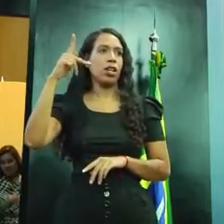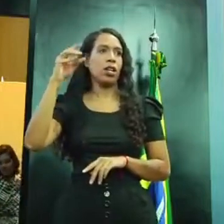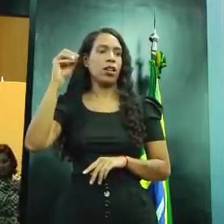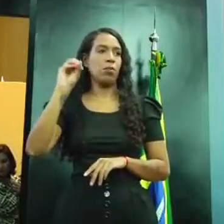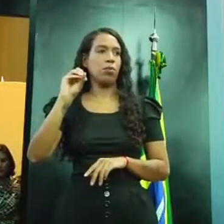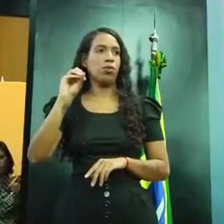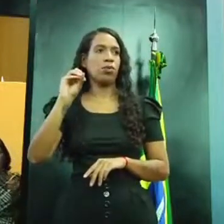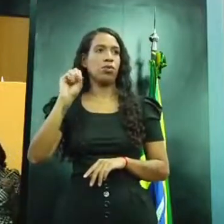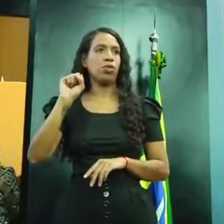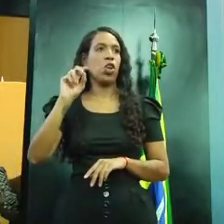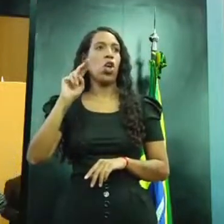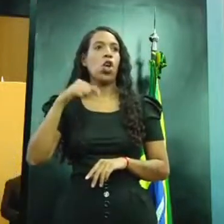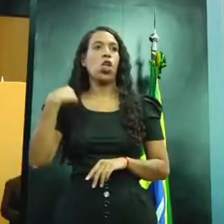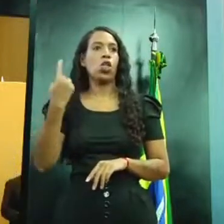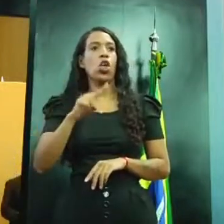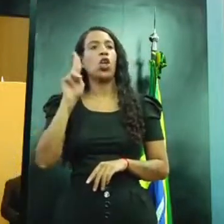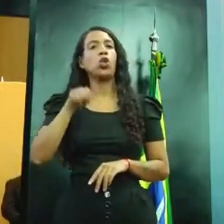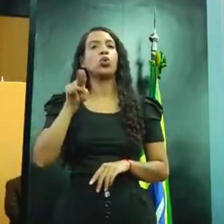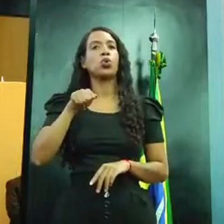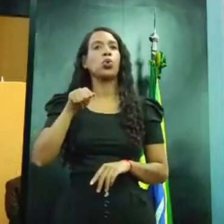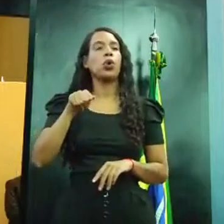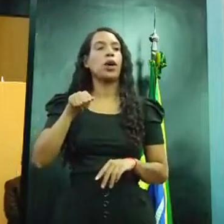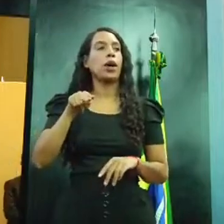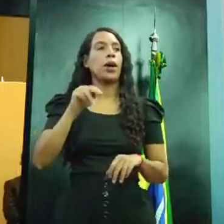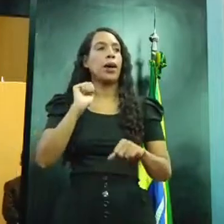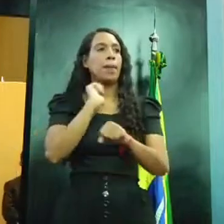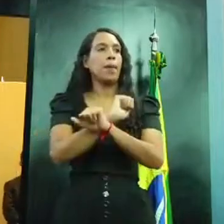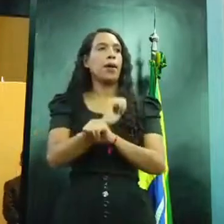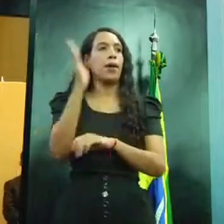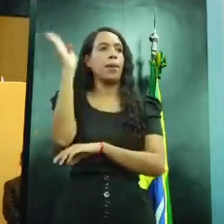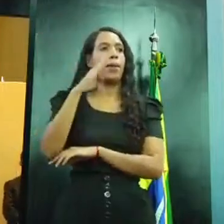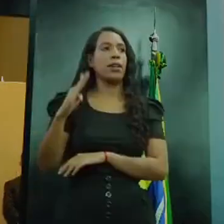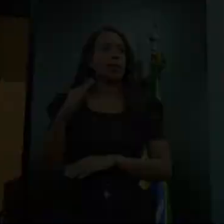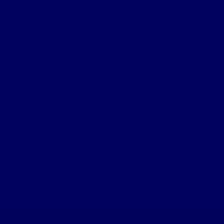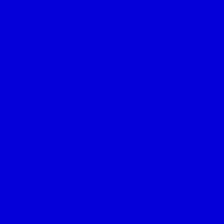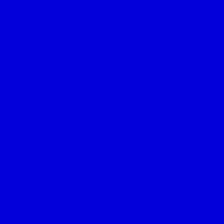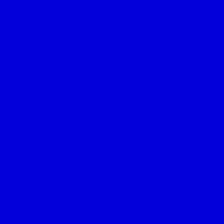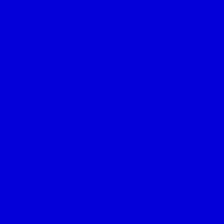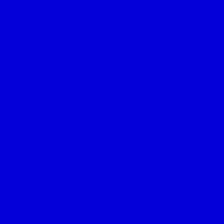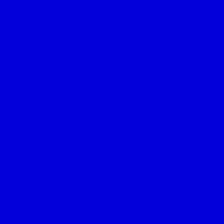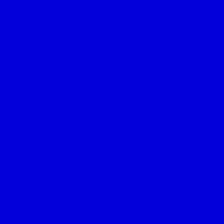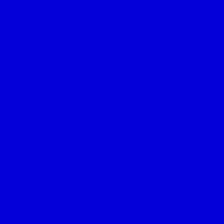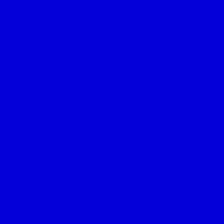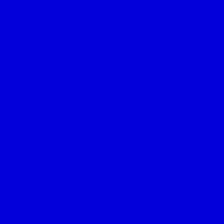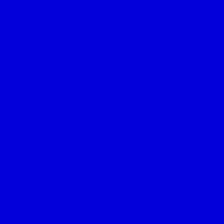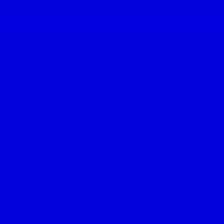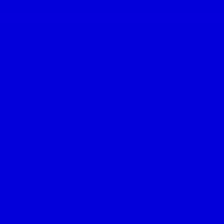jamais vamos desistir do Brasil. Muito obrigado.